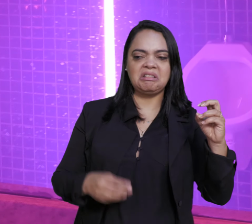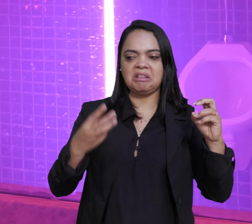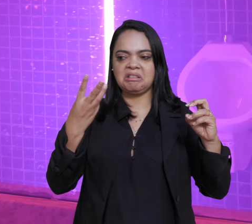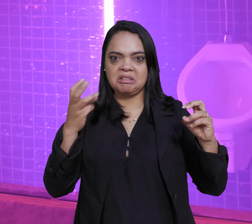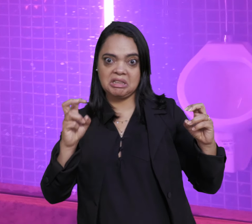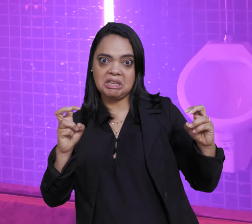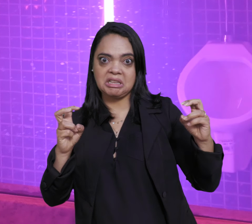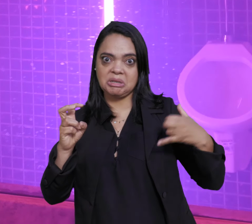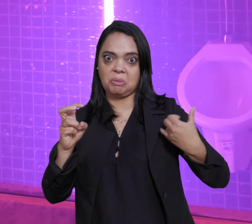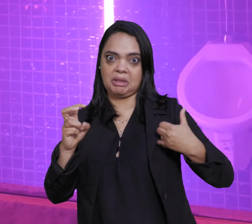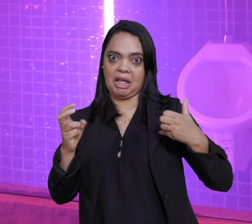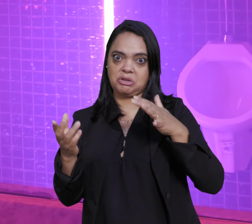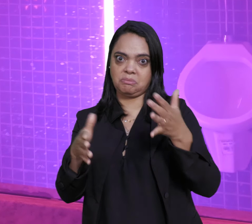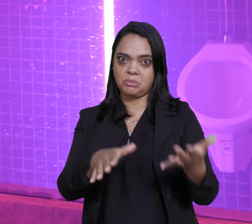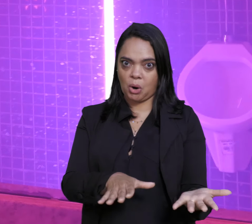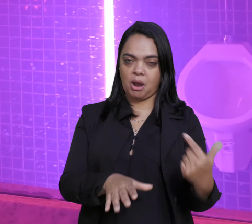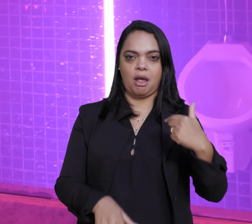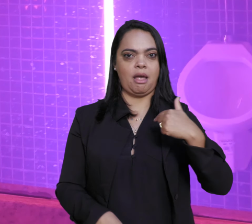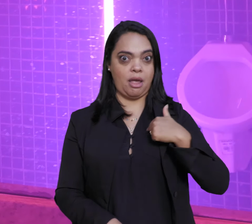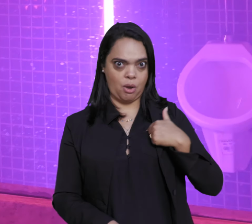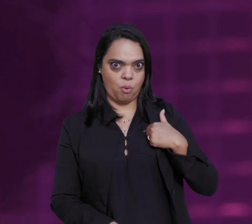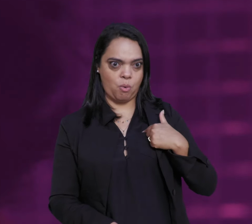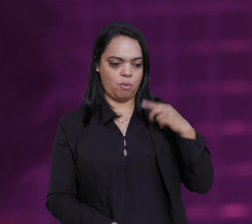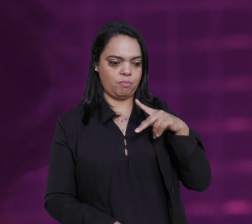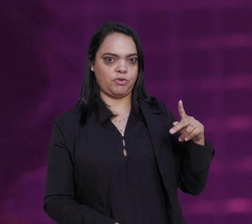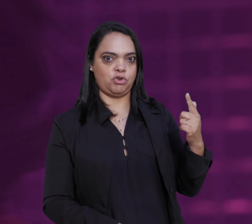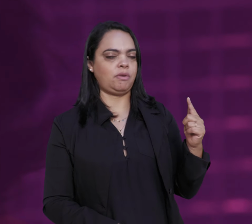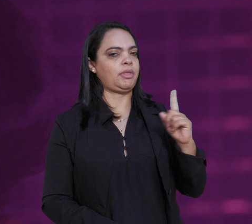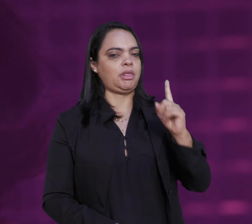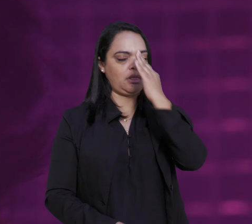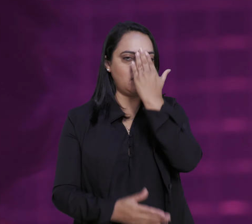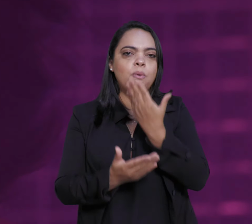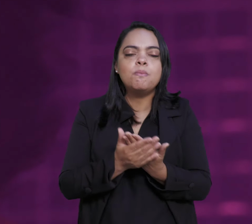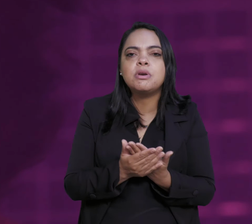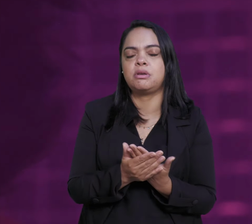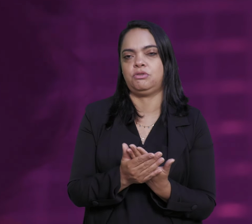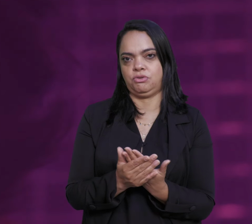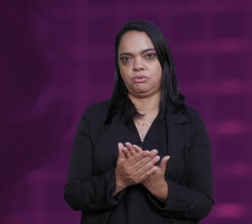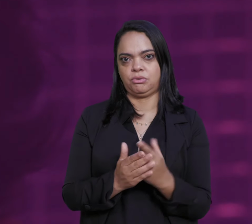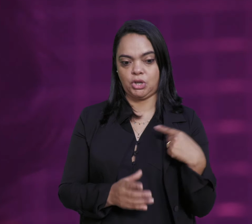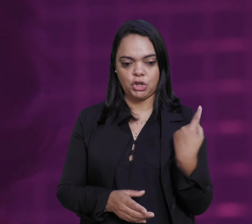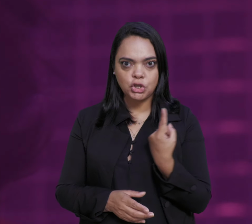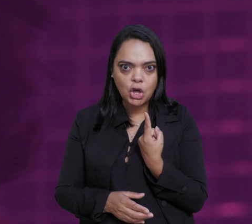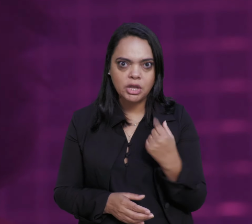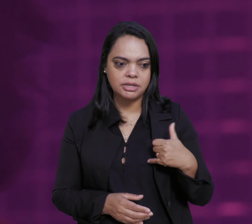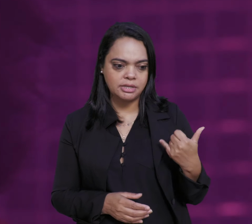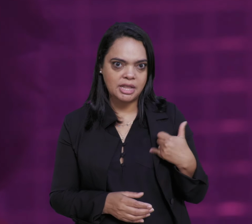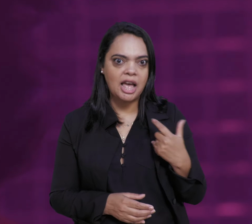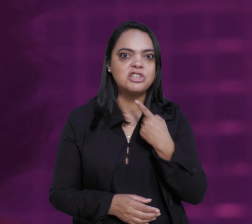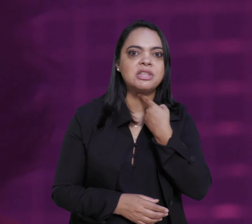anos de idade. Então, eu, enquanto geógrafa, eu não acredito que a nossa expectativa de vida seja